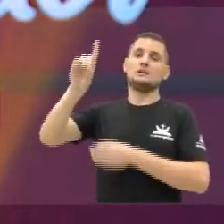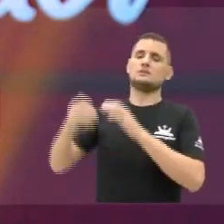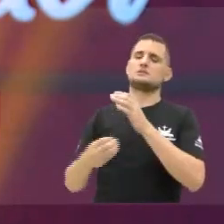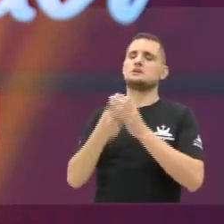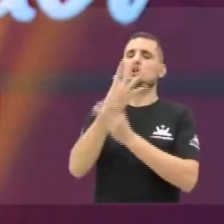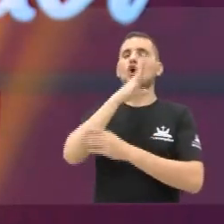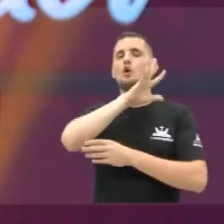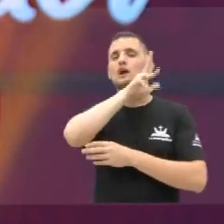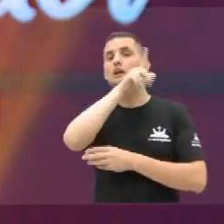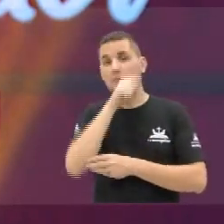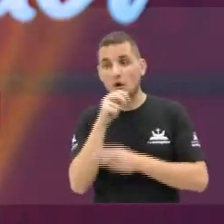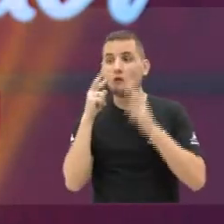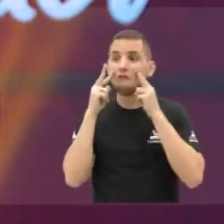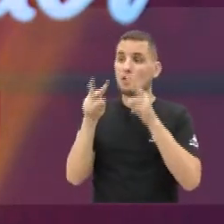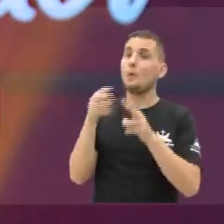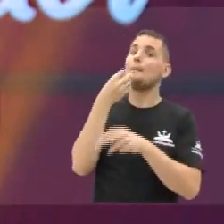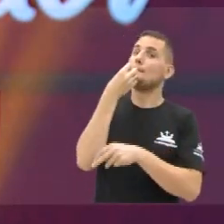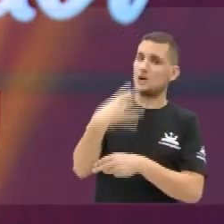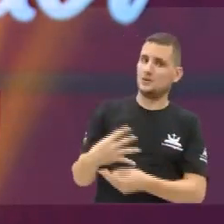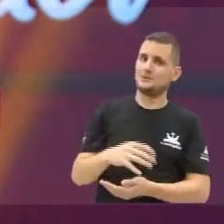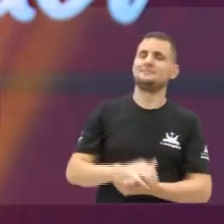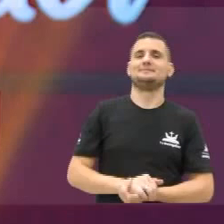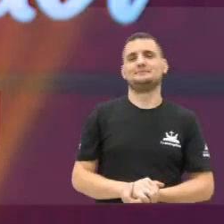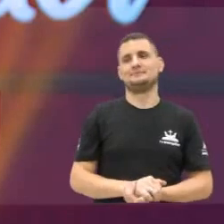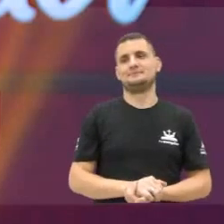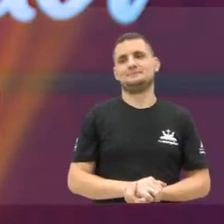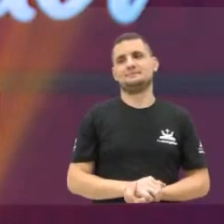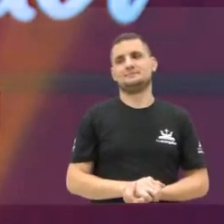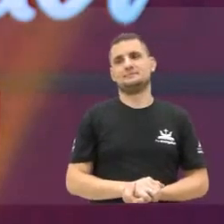os animais e viu que era bom,